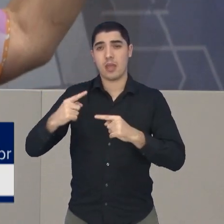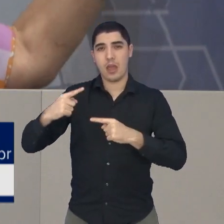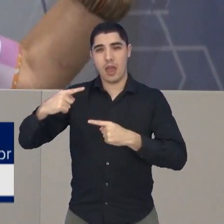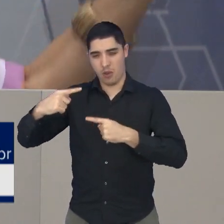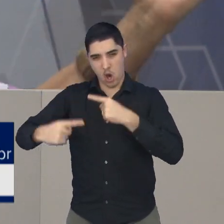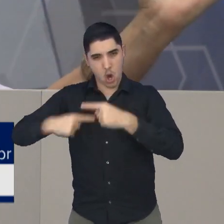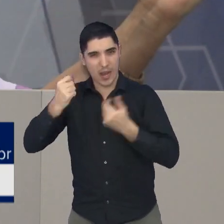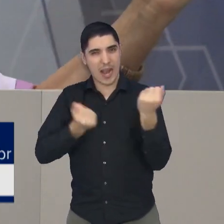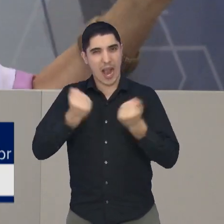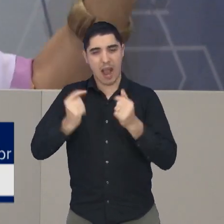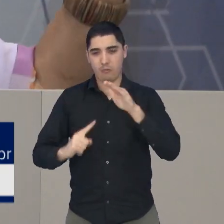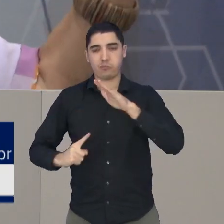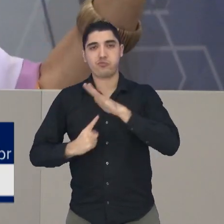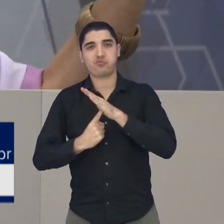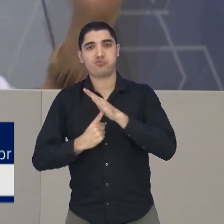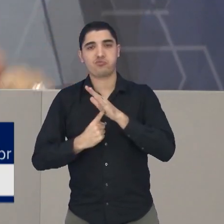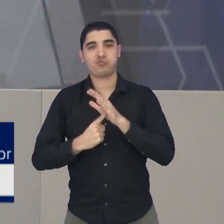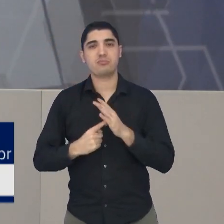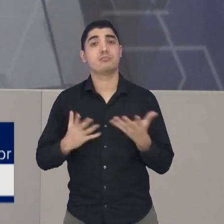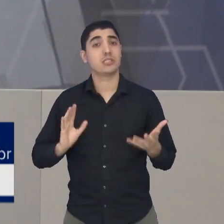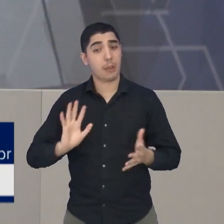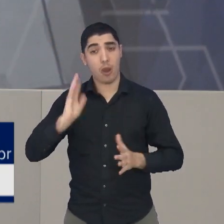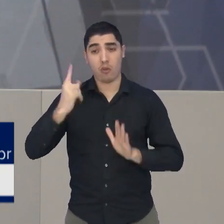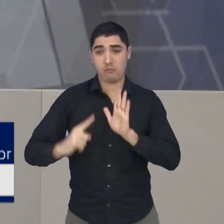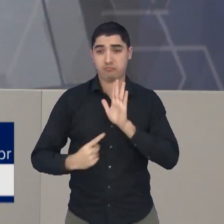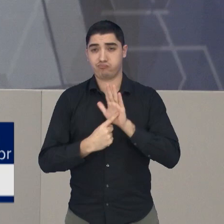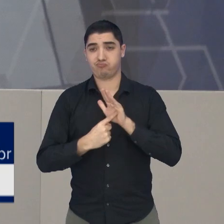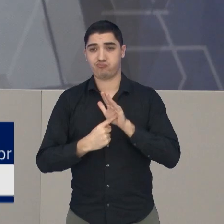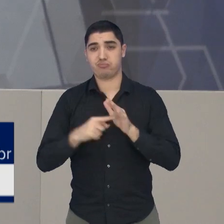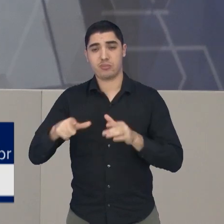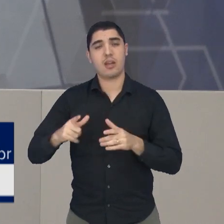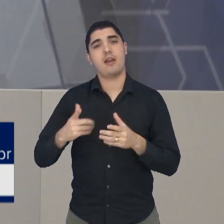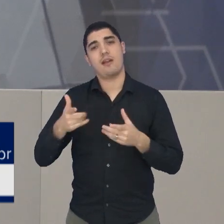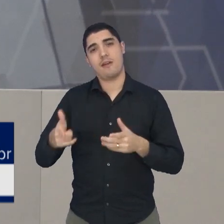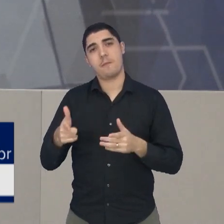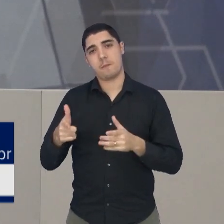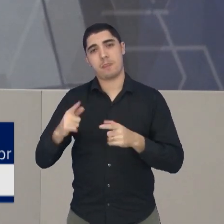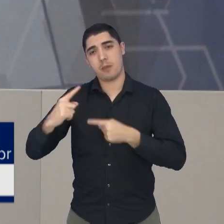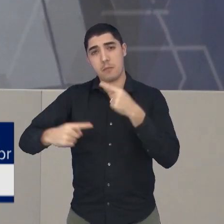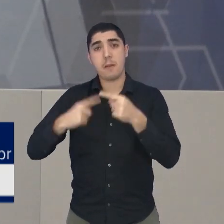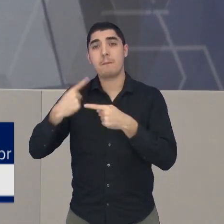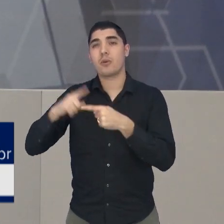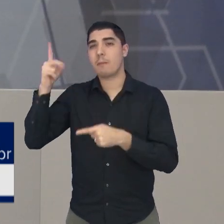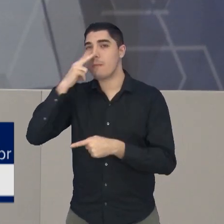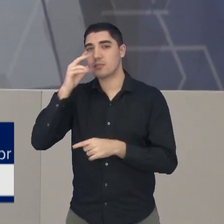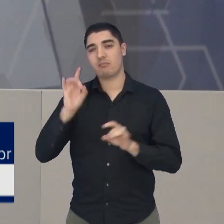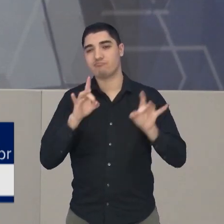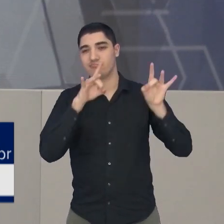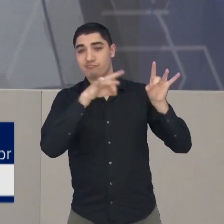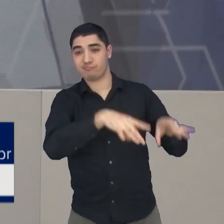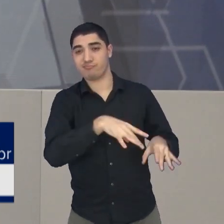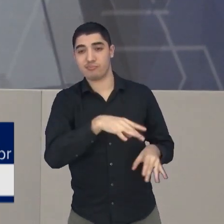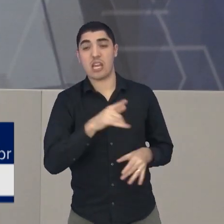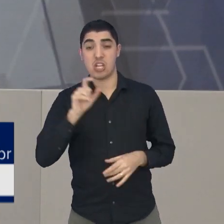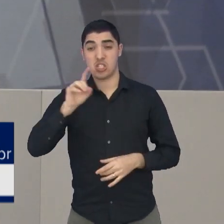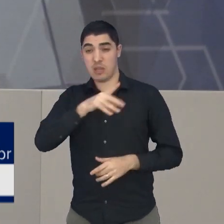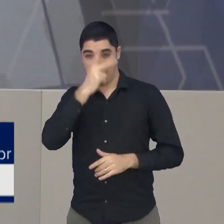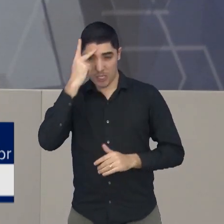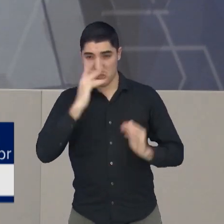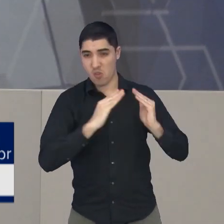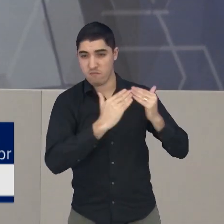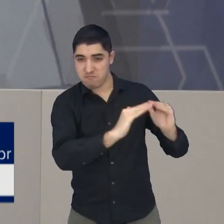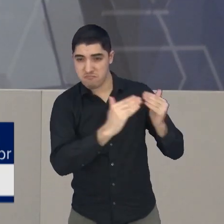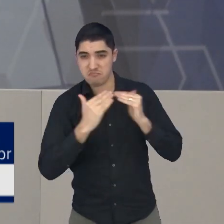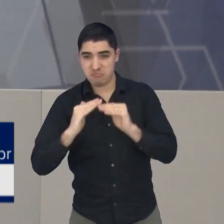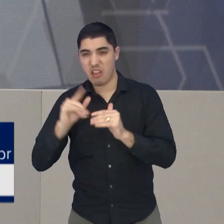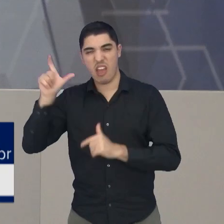desse descaso que a prefeitura trata o povo, que não é o povo do centro, né? O povo da periferia dessa